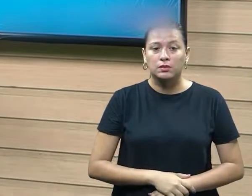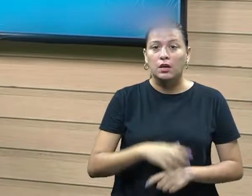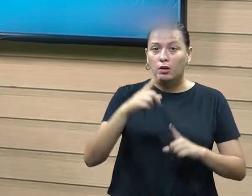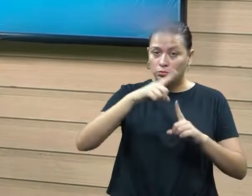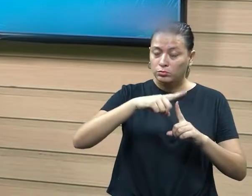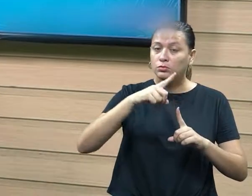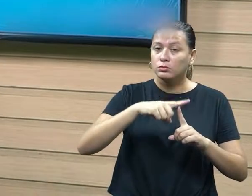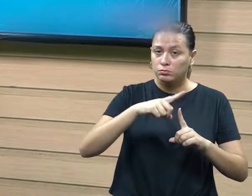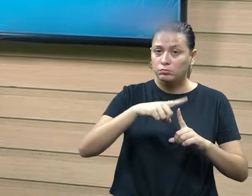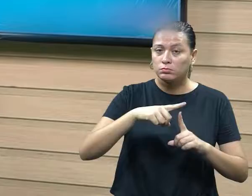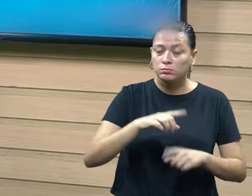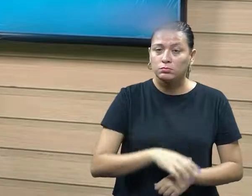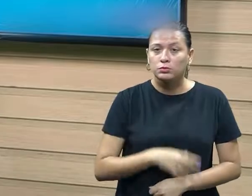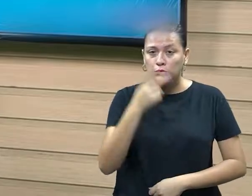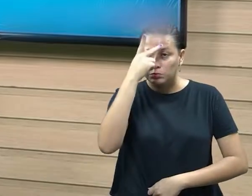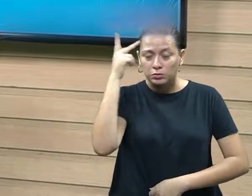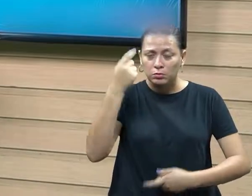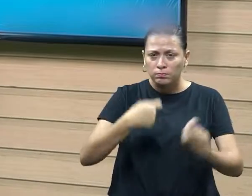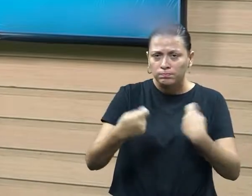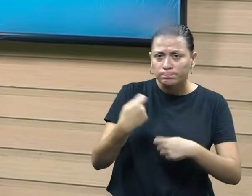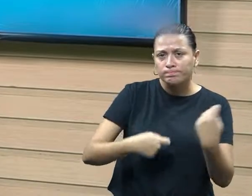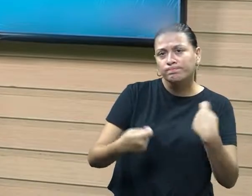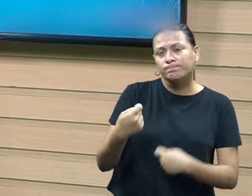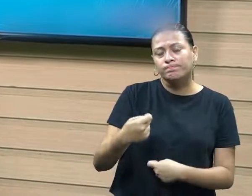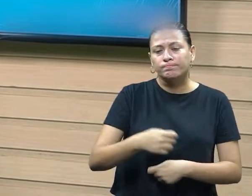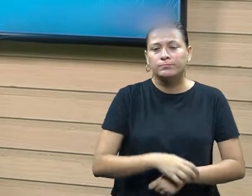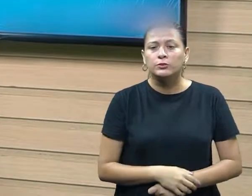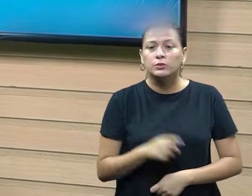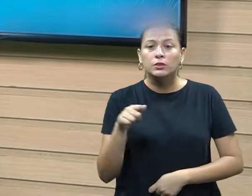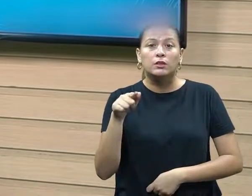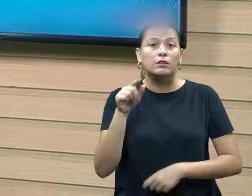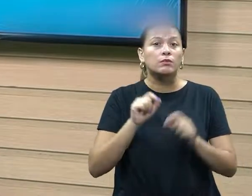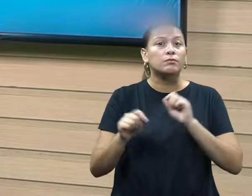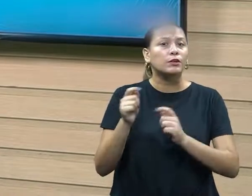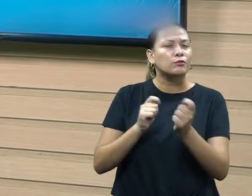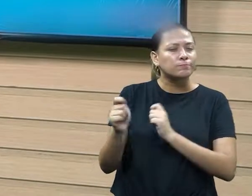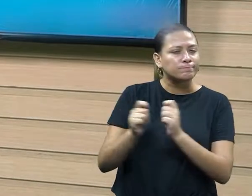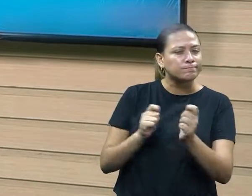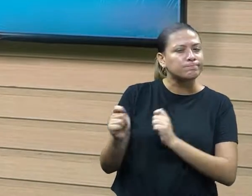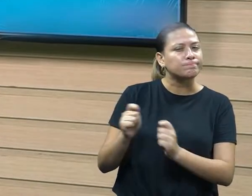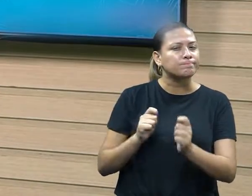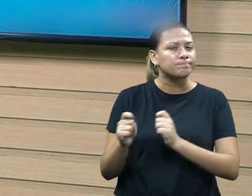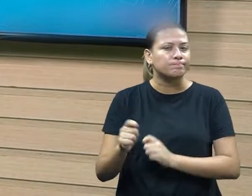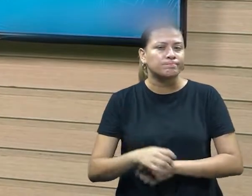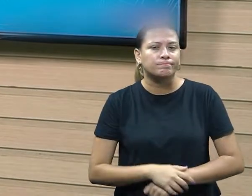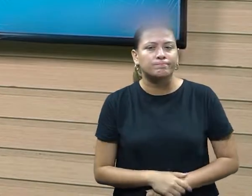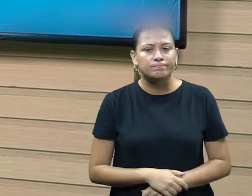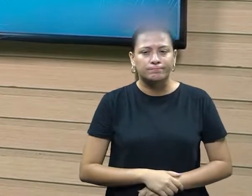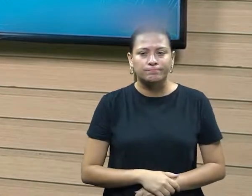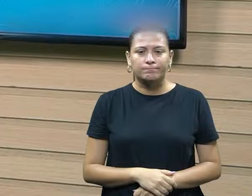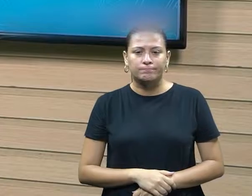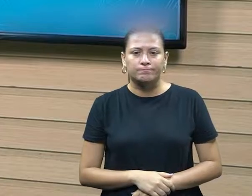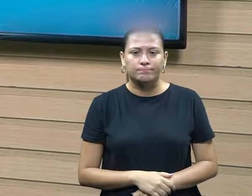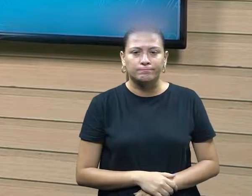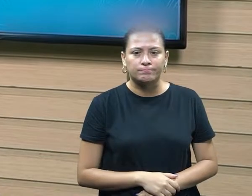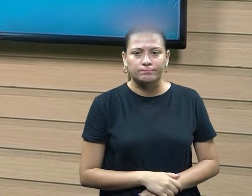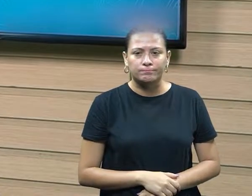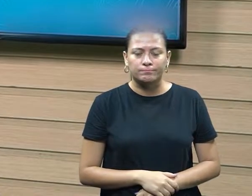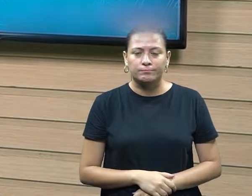estilo de negociador, que ele é controlador, né? Então,